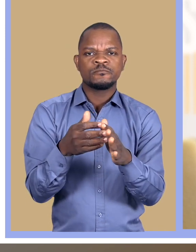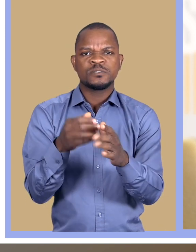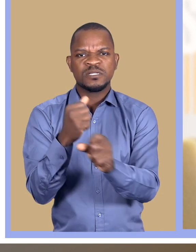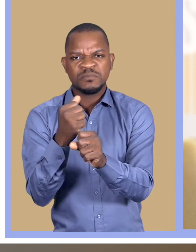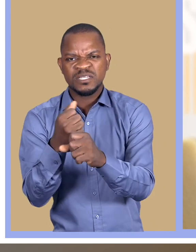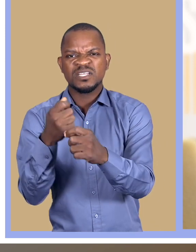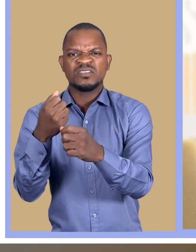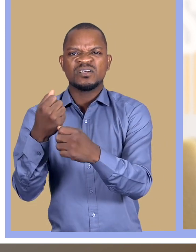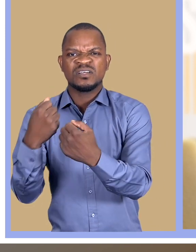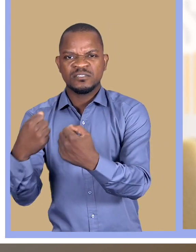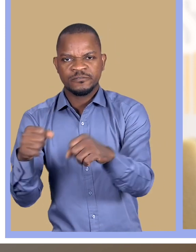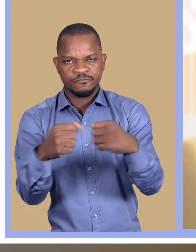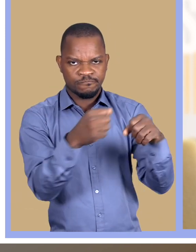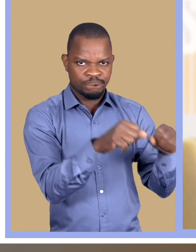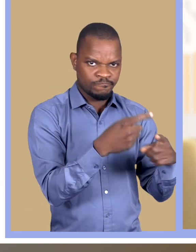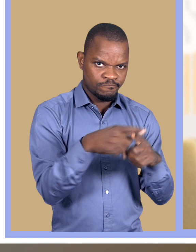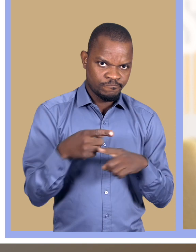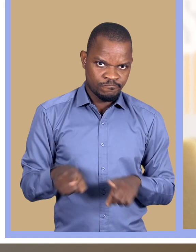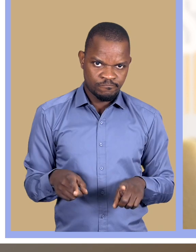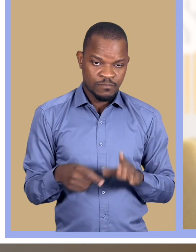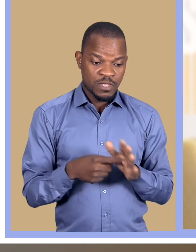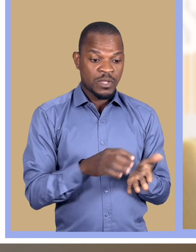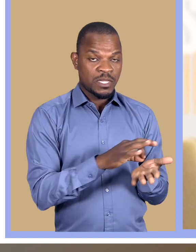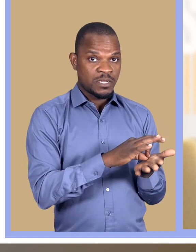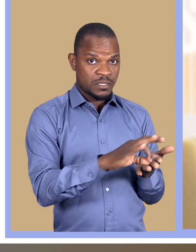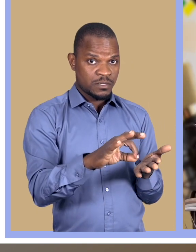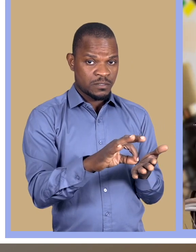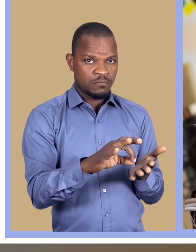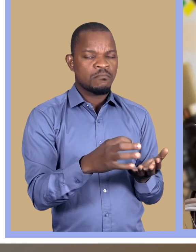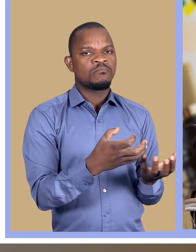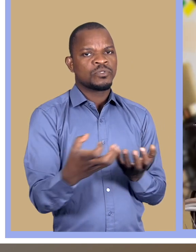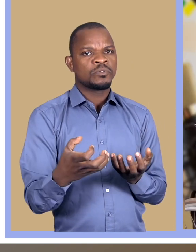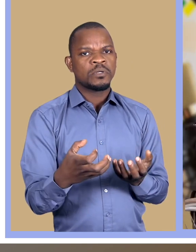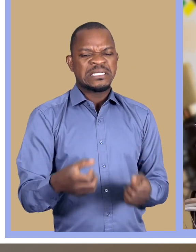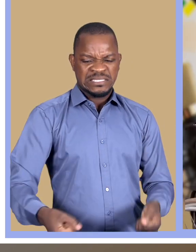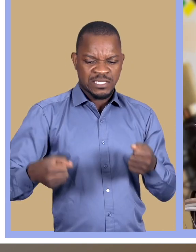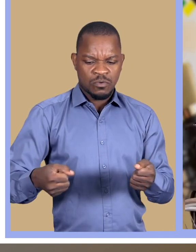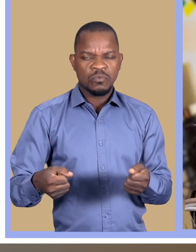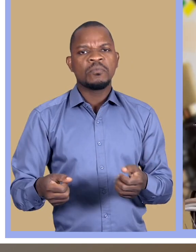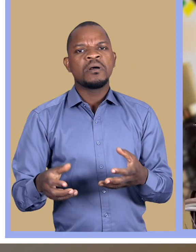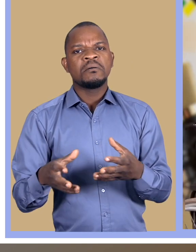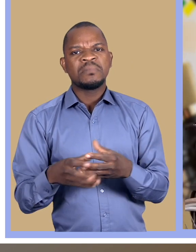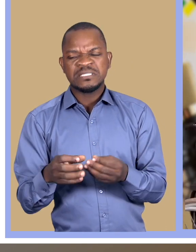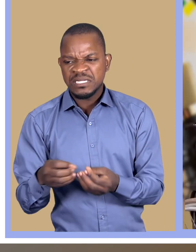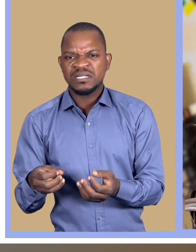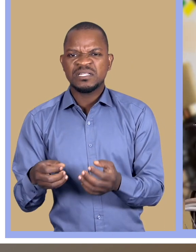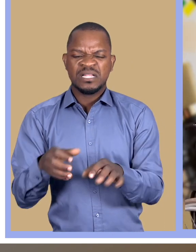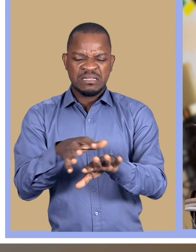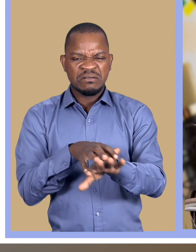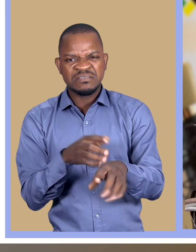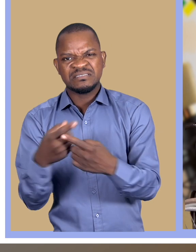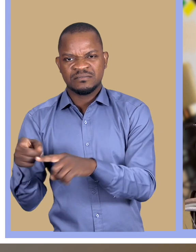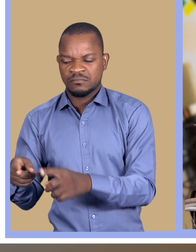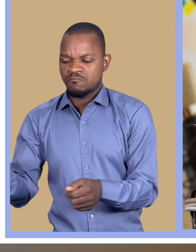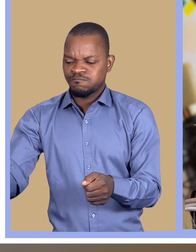com esta área ambiental, se é para a área da limpeza, precisam de sacos, precisam de material de trabalho. Era